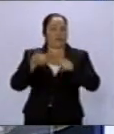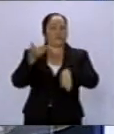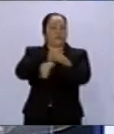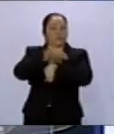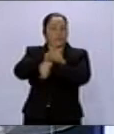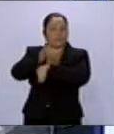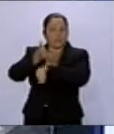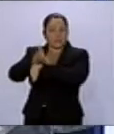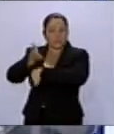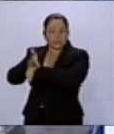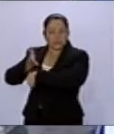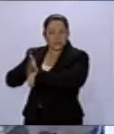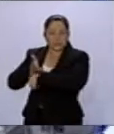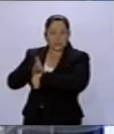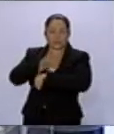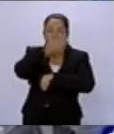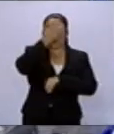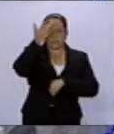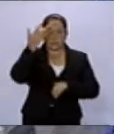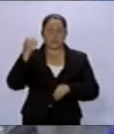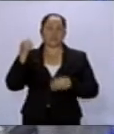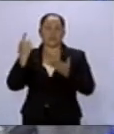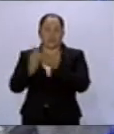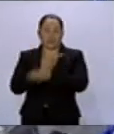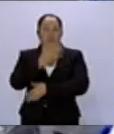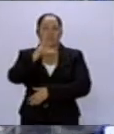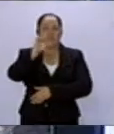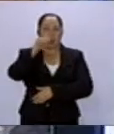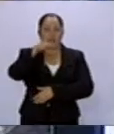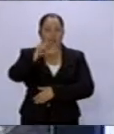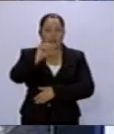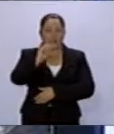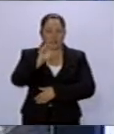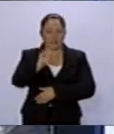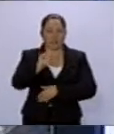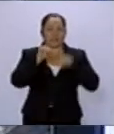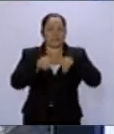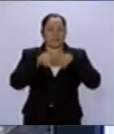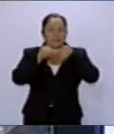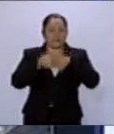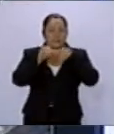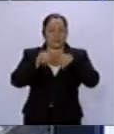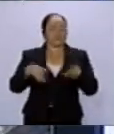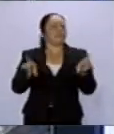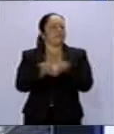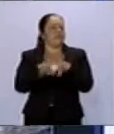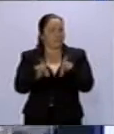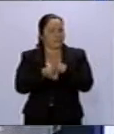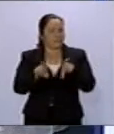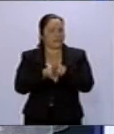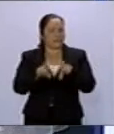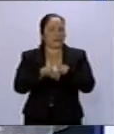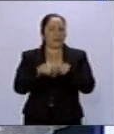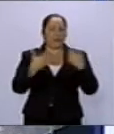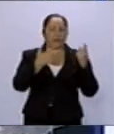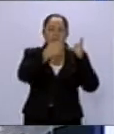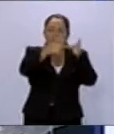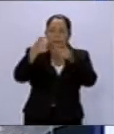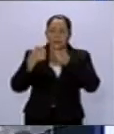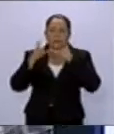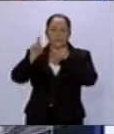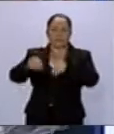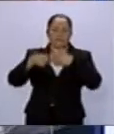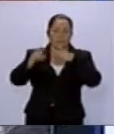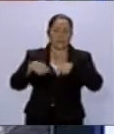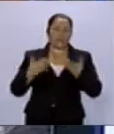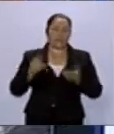do sistema isso acontece no Canadá isso acontece na Austrália esse processo inclusive em zonas rurais é muito fortemente estabelecido